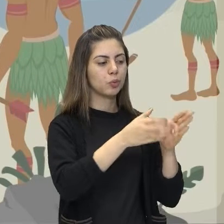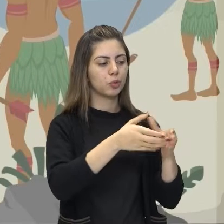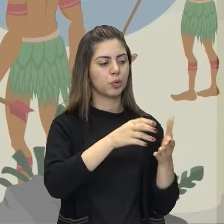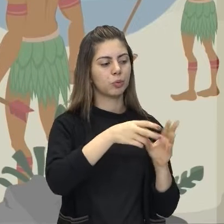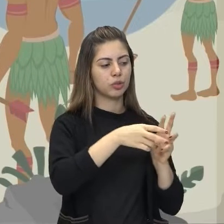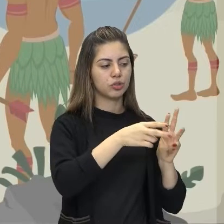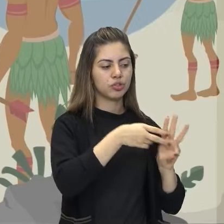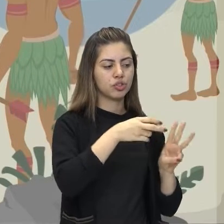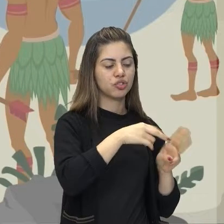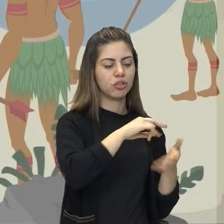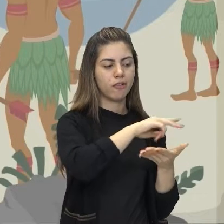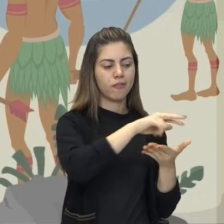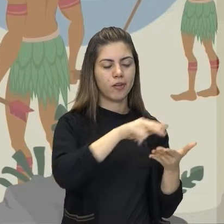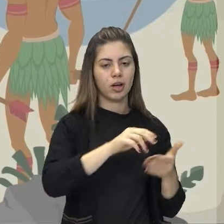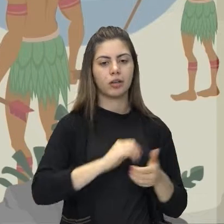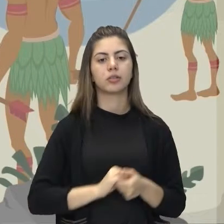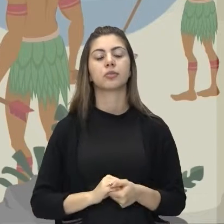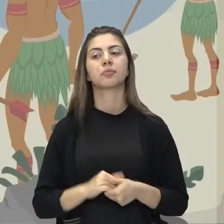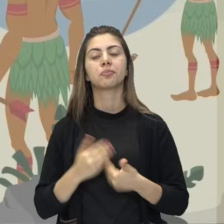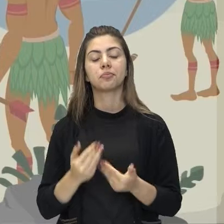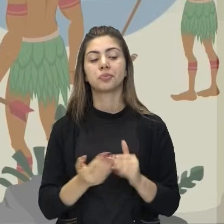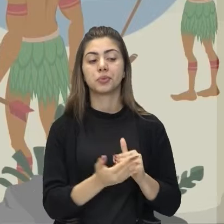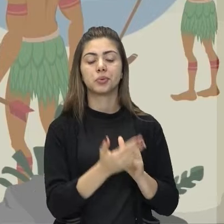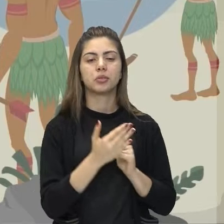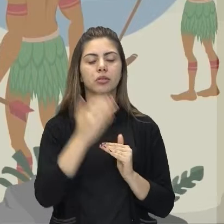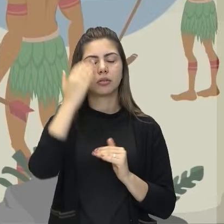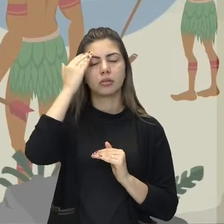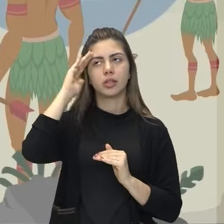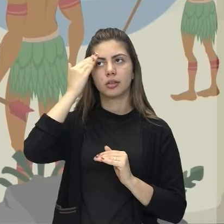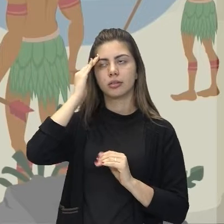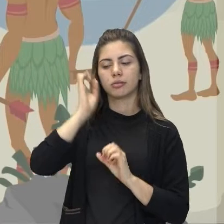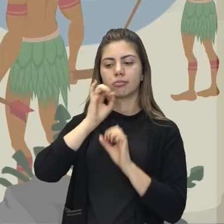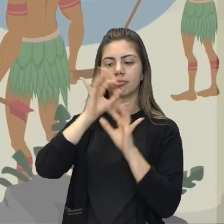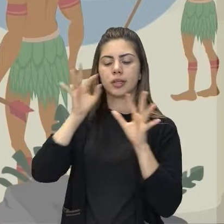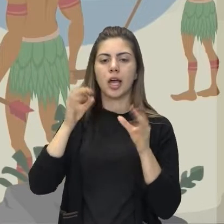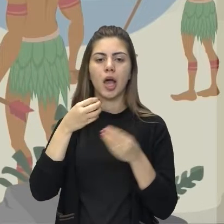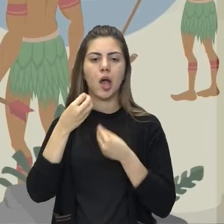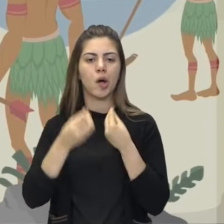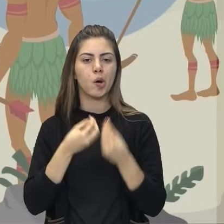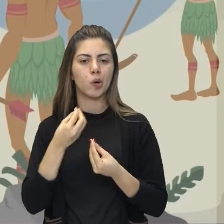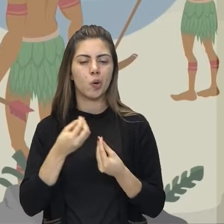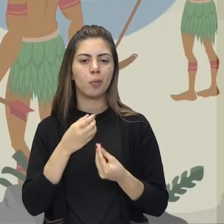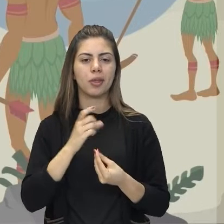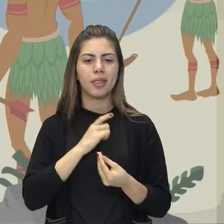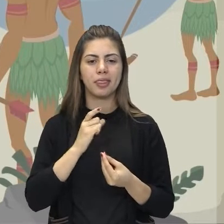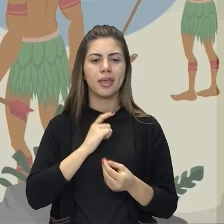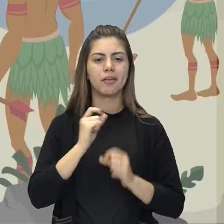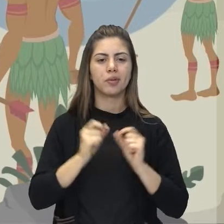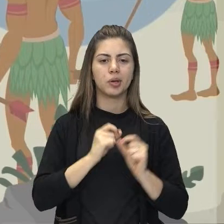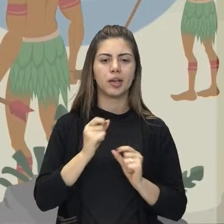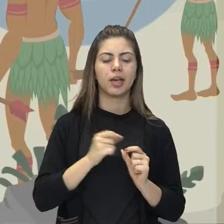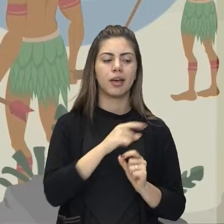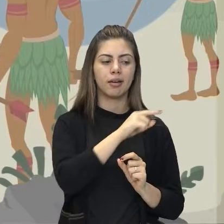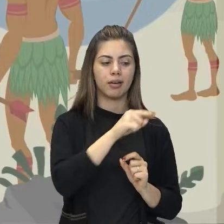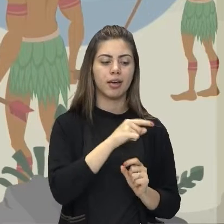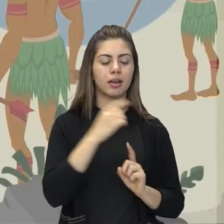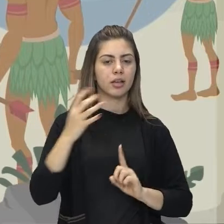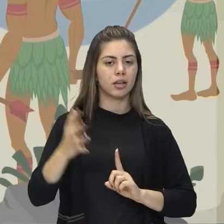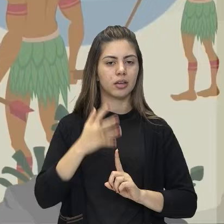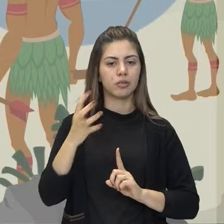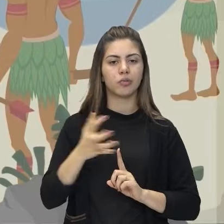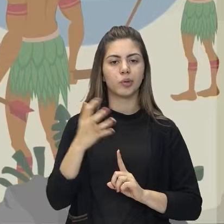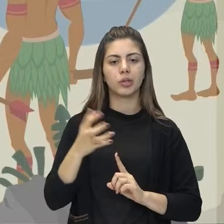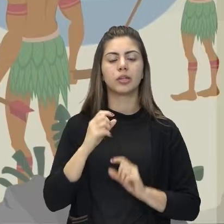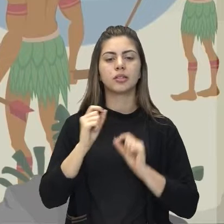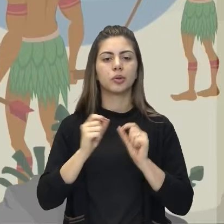também vai nos fazer entender a dimensão da influência dos povos originários para